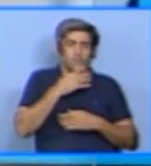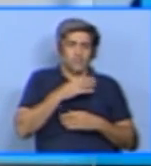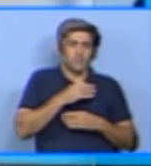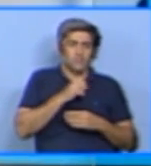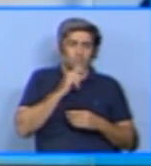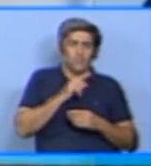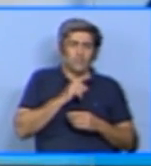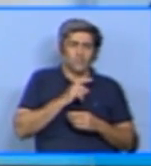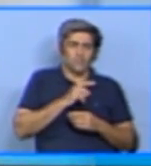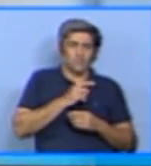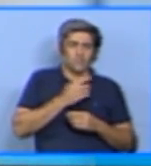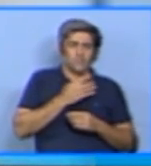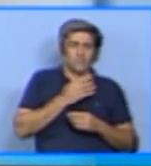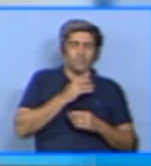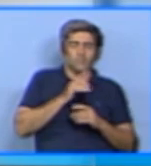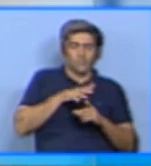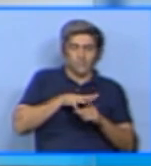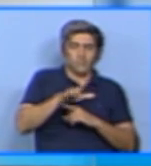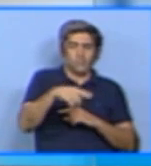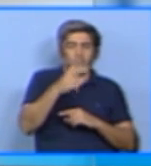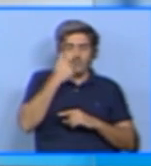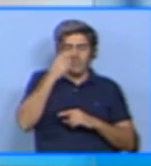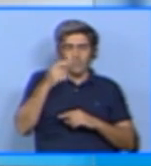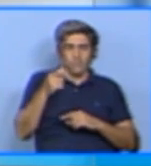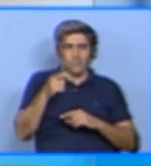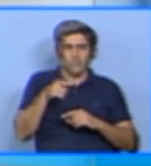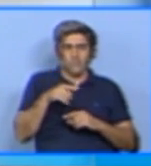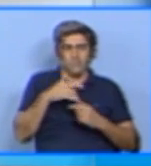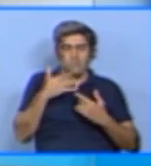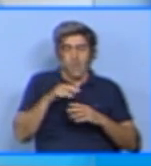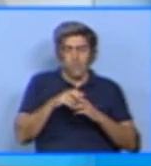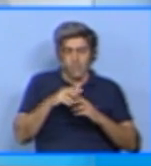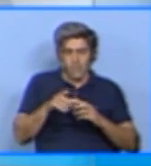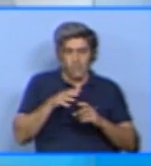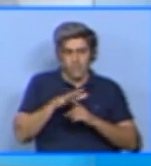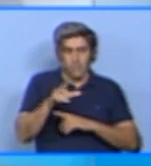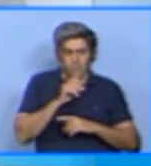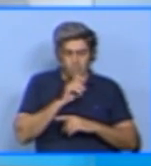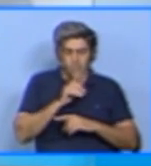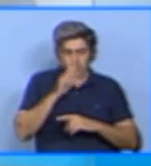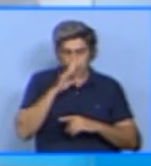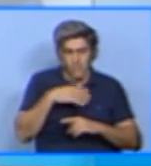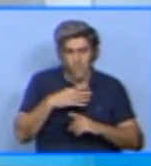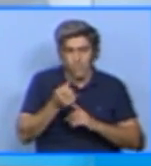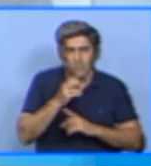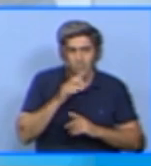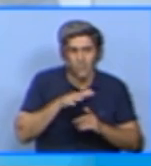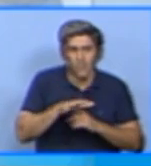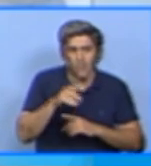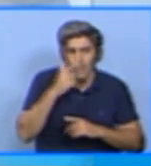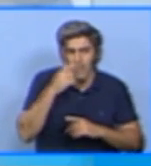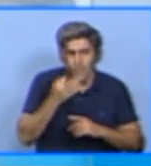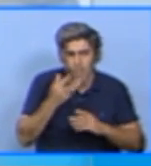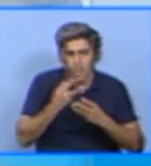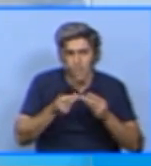convencido, pode convencer a pessoa que está a passar por esse mal. E realmente, se eu consigo convencer a pessoa de que a